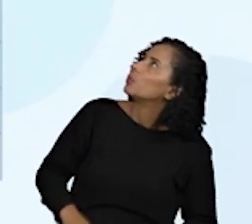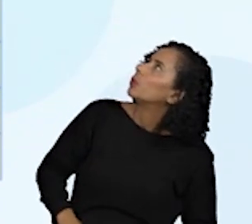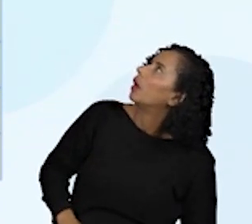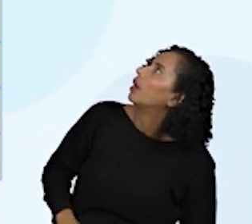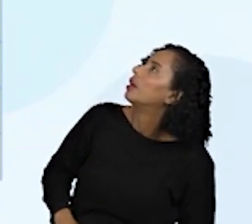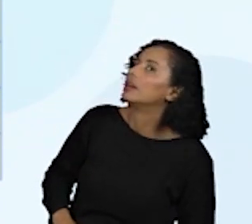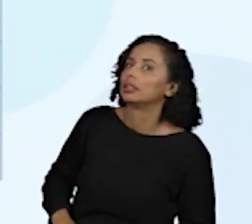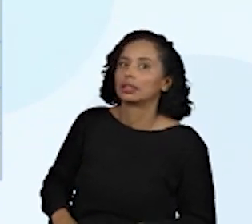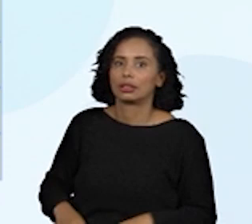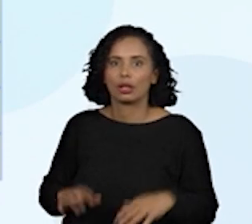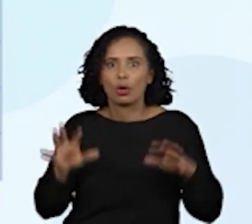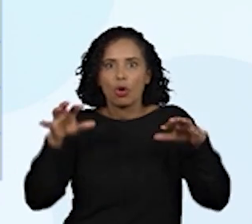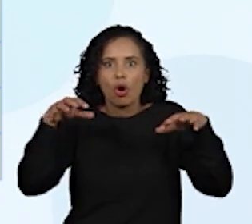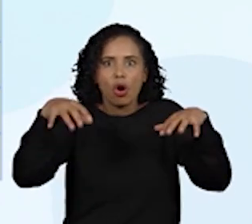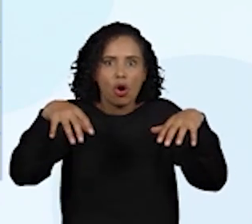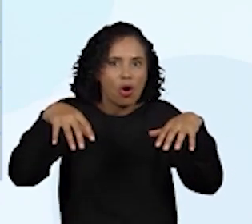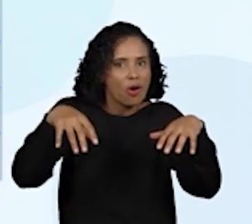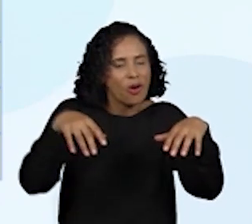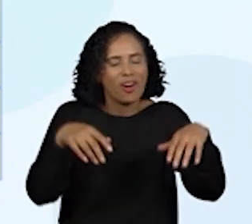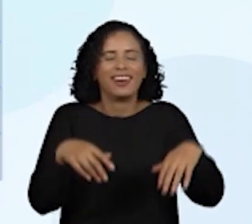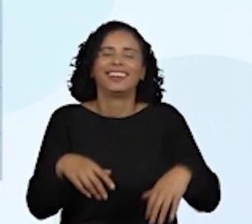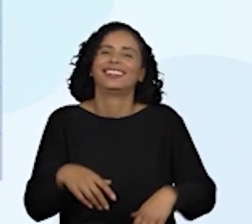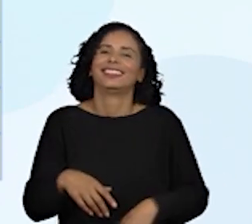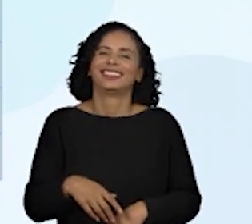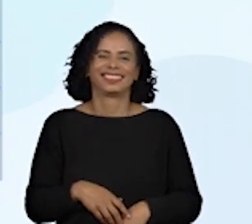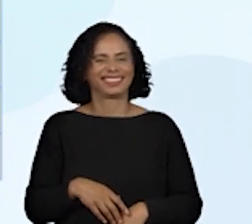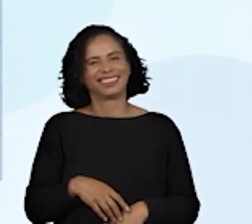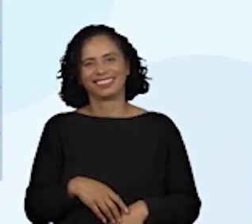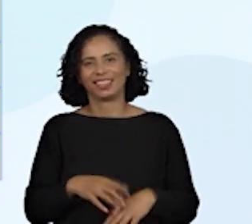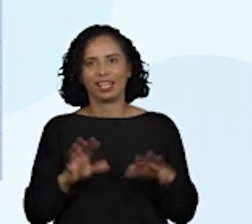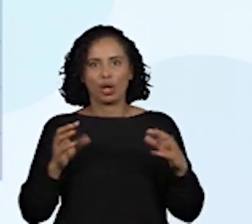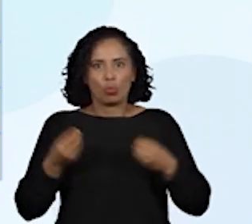esta assombração da tela, que não é assombração coisa nenhuma.